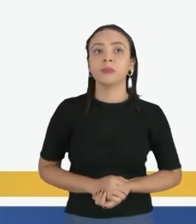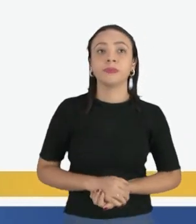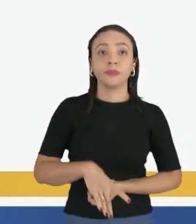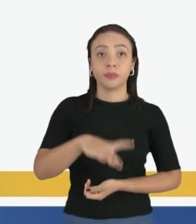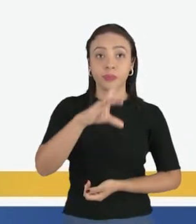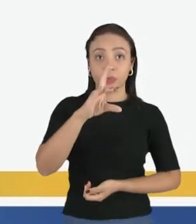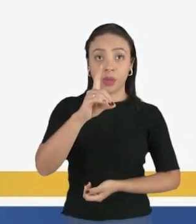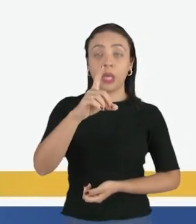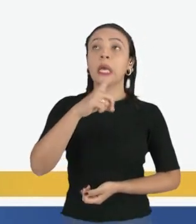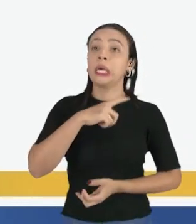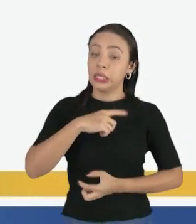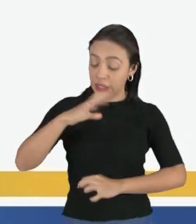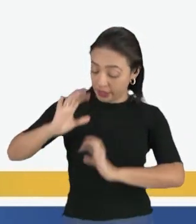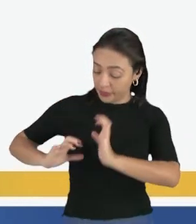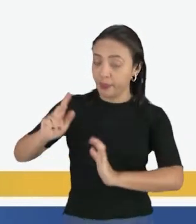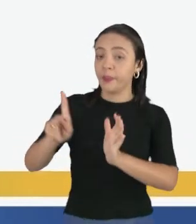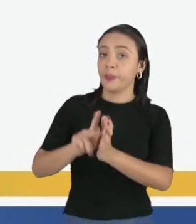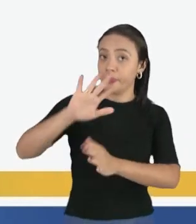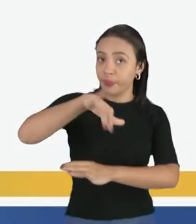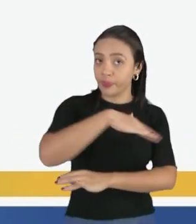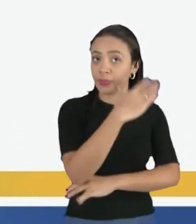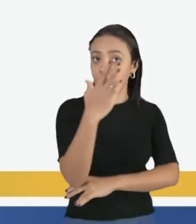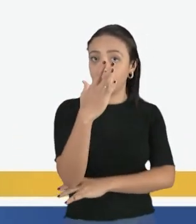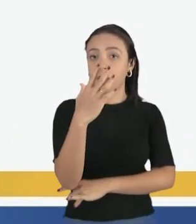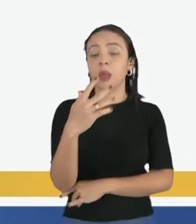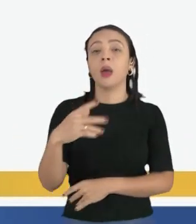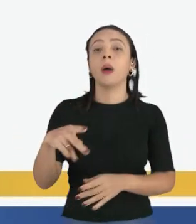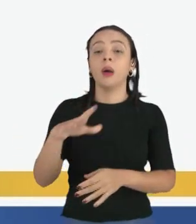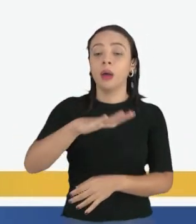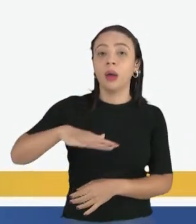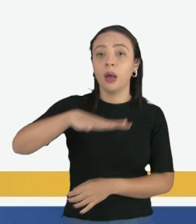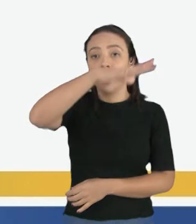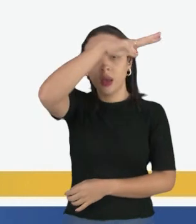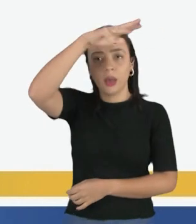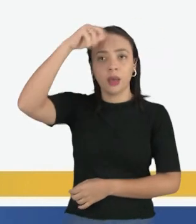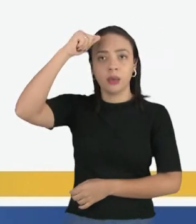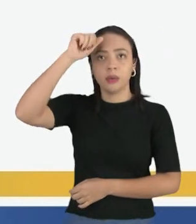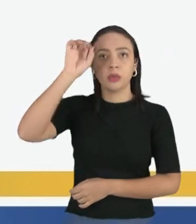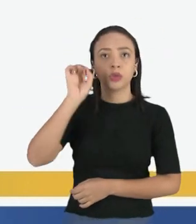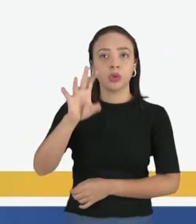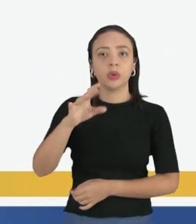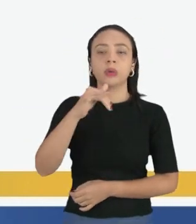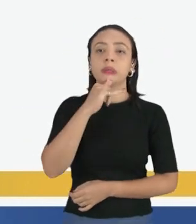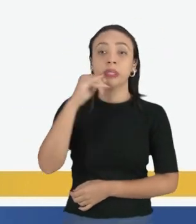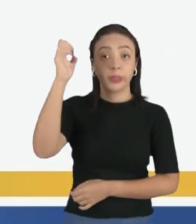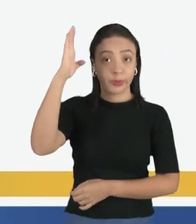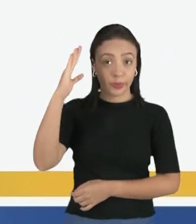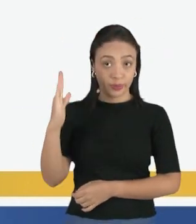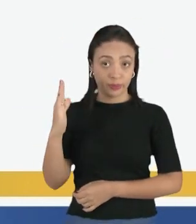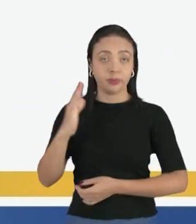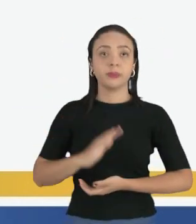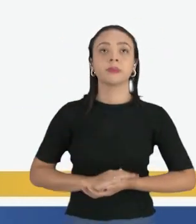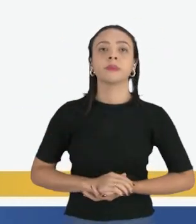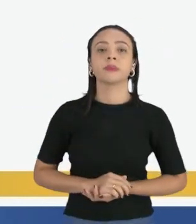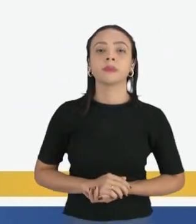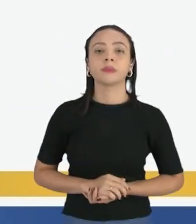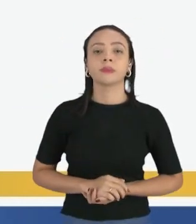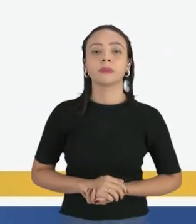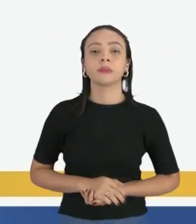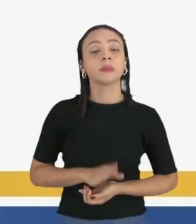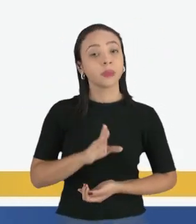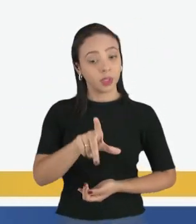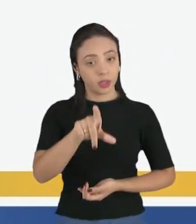Letra D, só existe conflito ambiental na região amazônica, no caso brasileiro. E aí, você fez